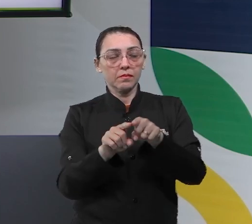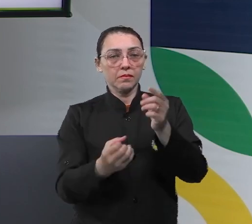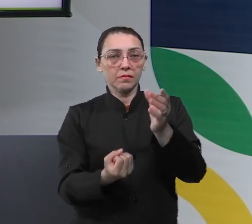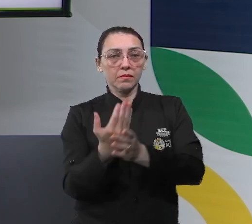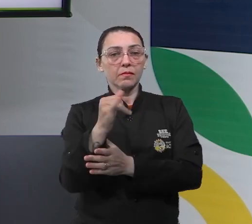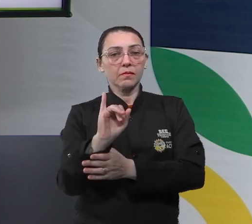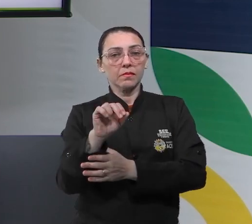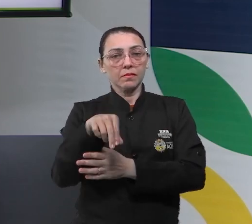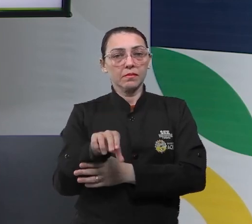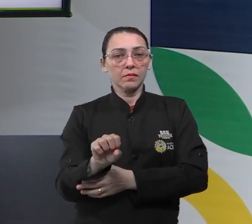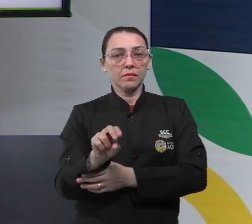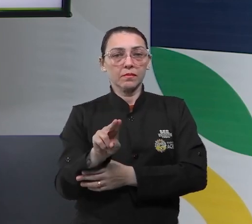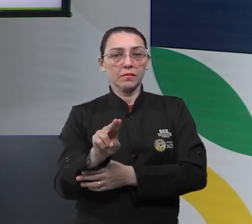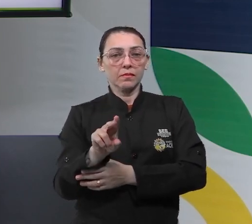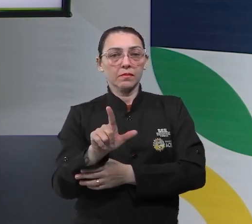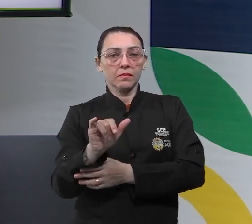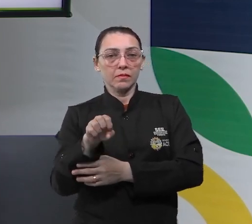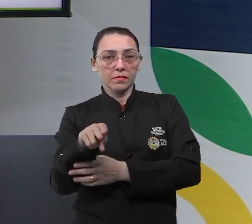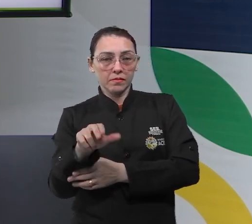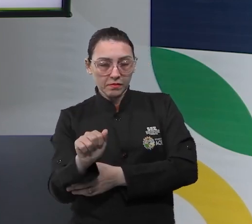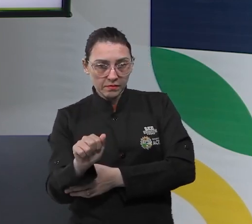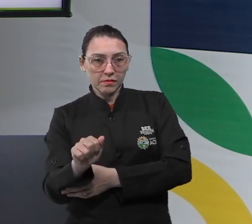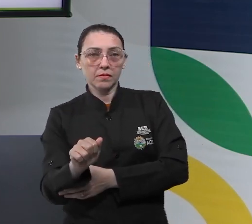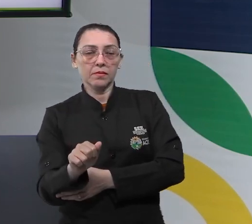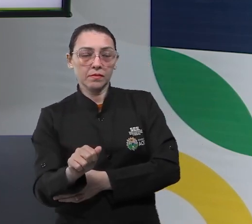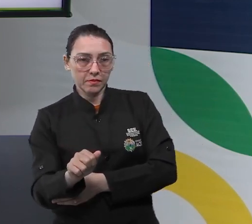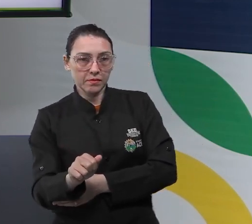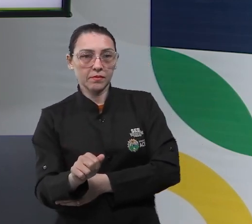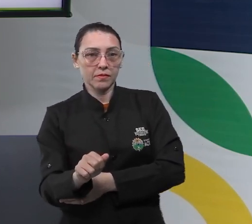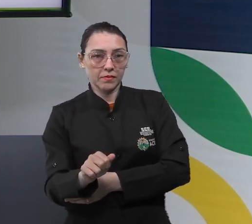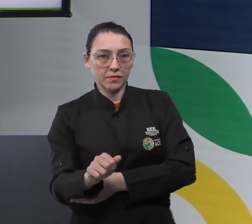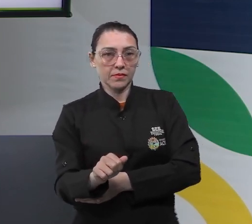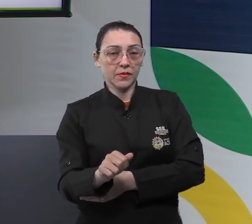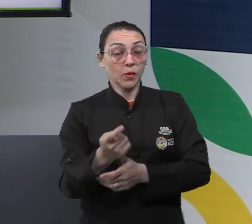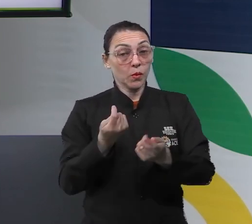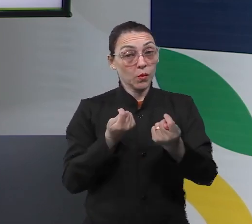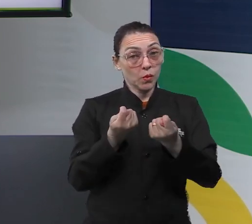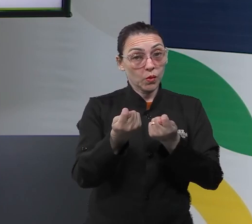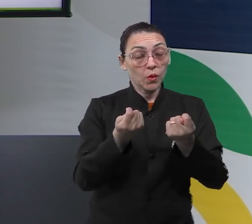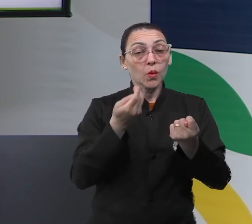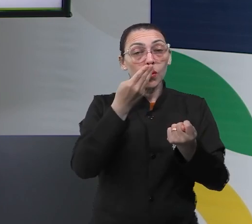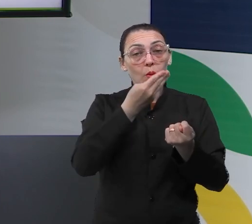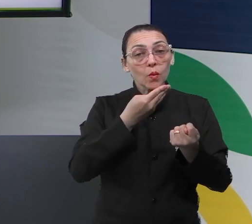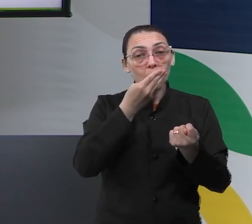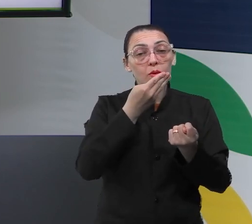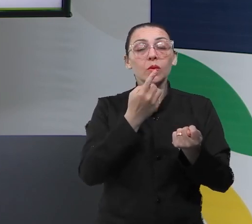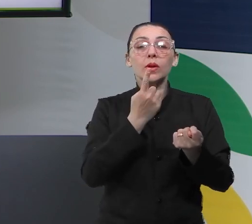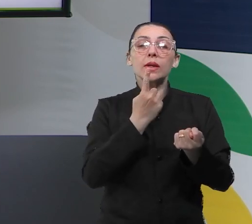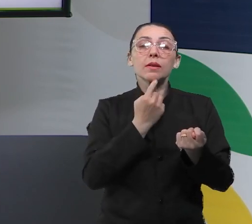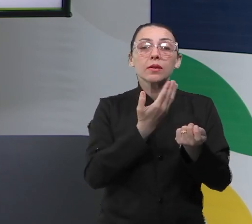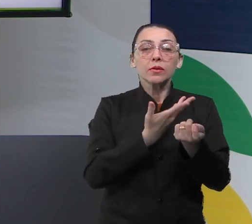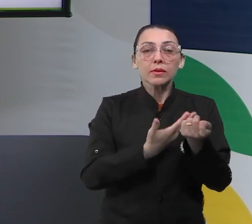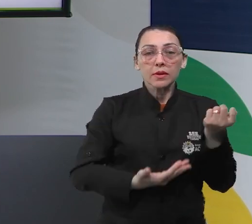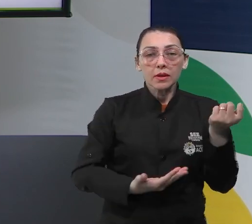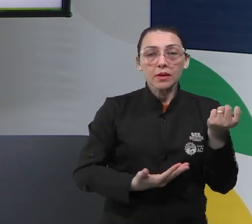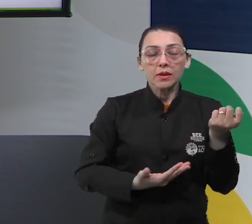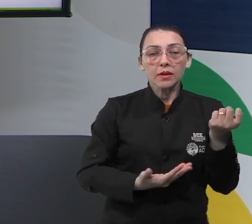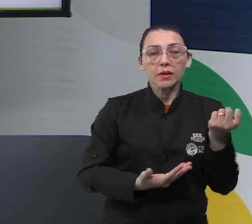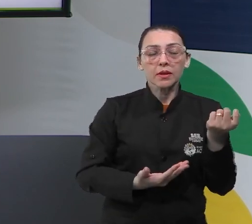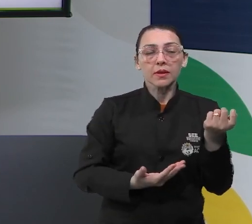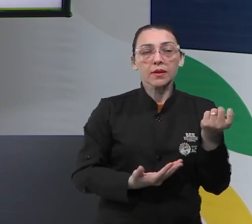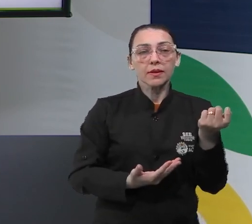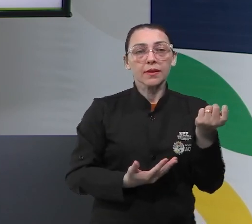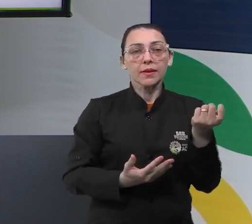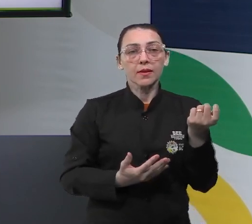produção de insulina, tá? Aquela insulina onde controla o açúcar no sangue. No caso, quando o pâncreas